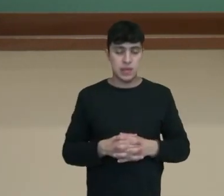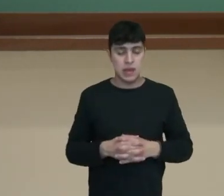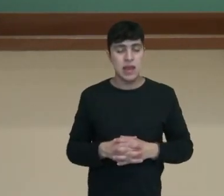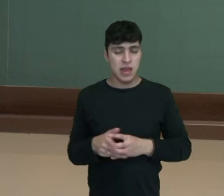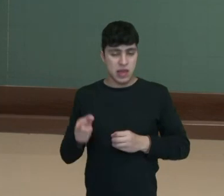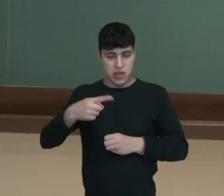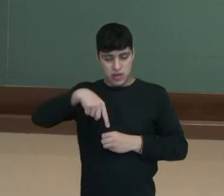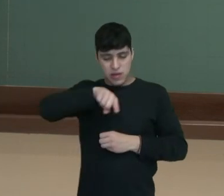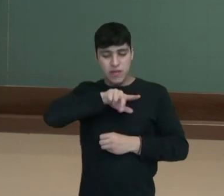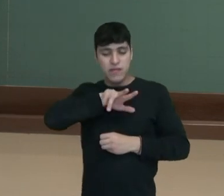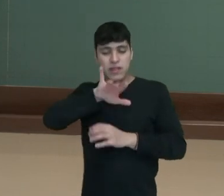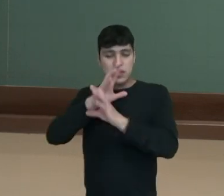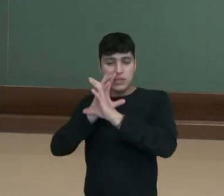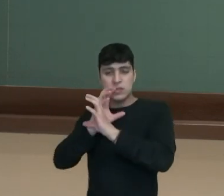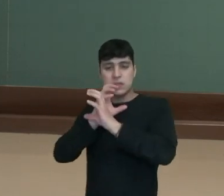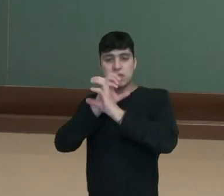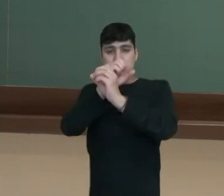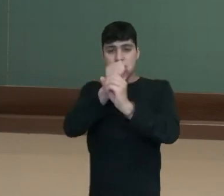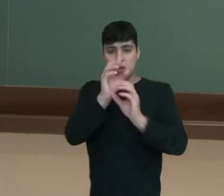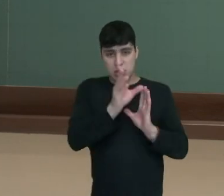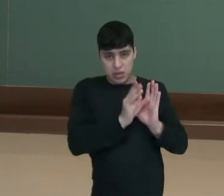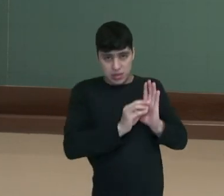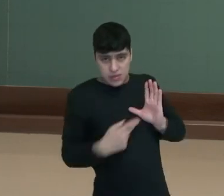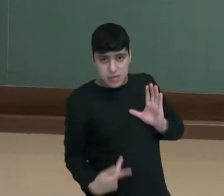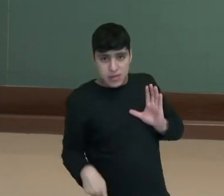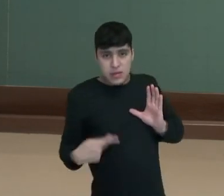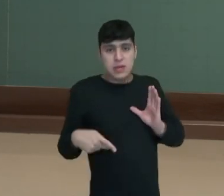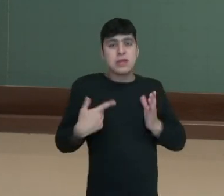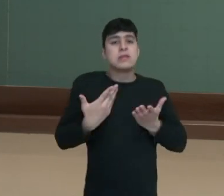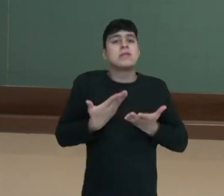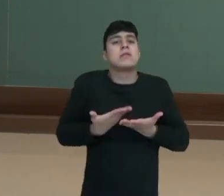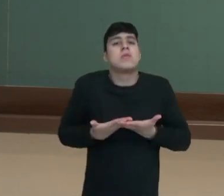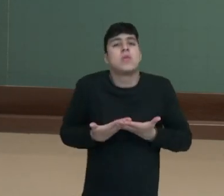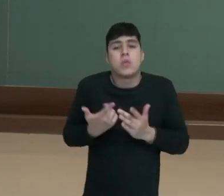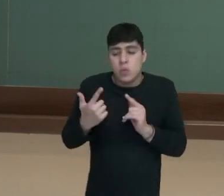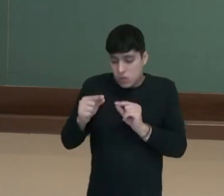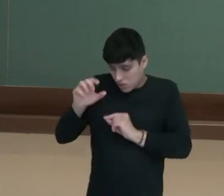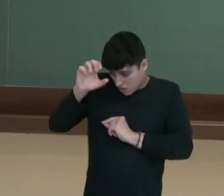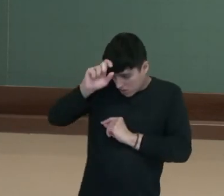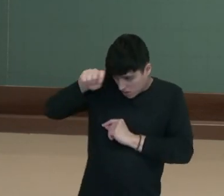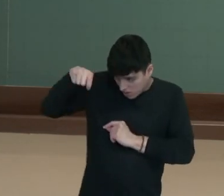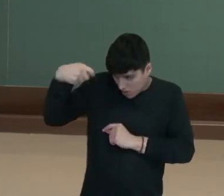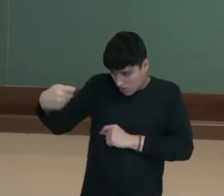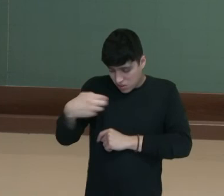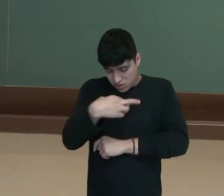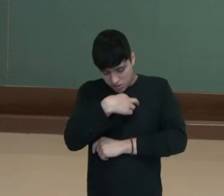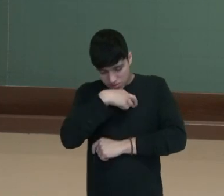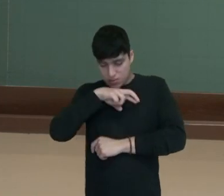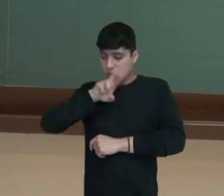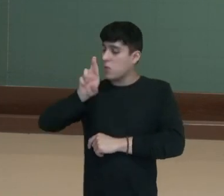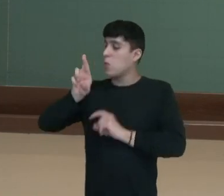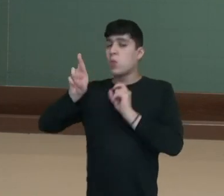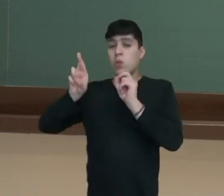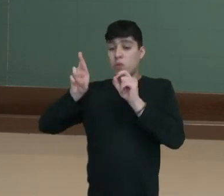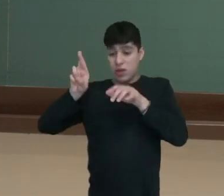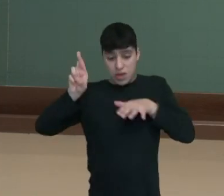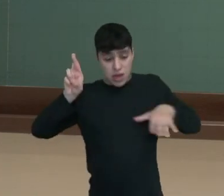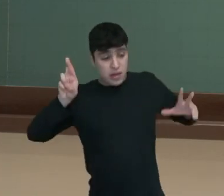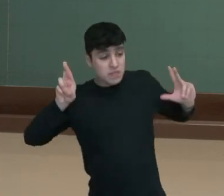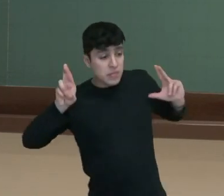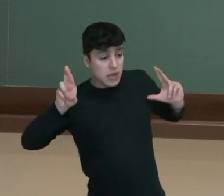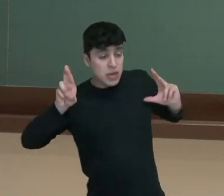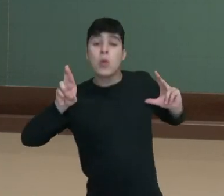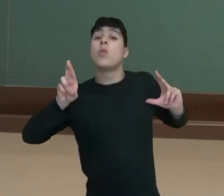Vamos fazer nossa retomada, então? Nesta aula, nós aprendemos que a religião faz parte da esfera